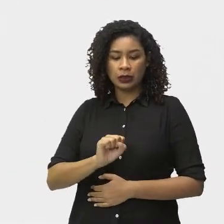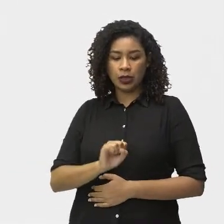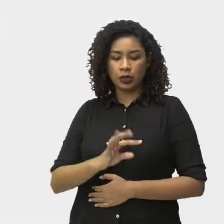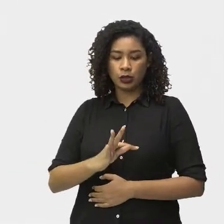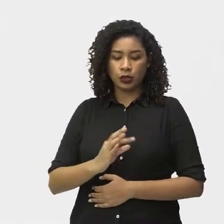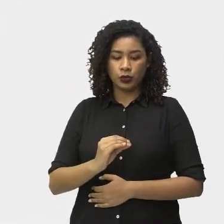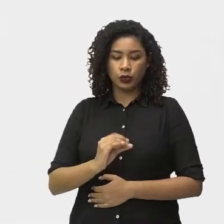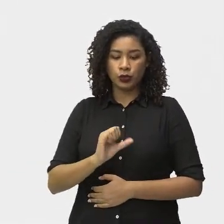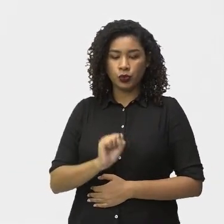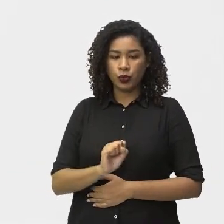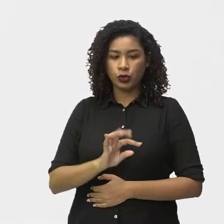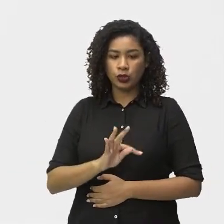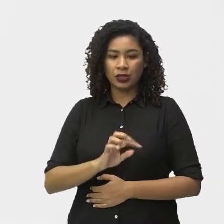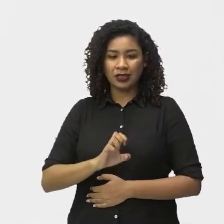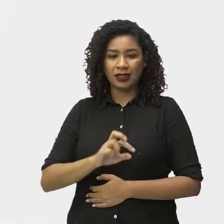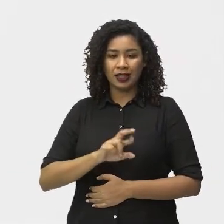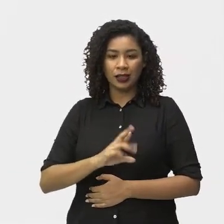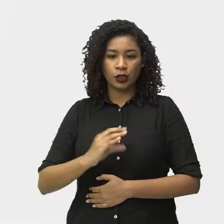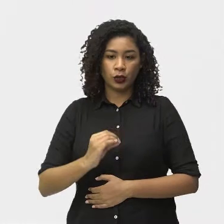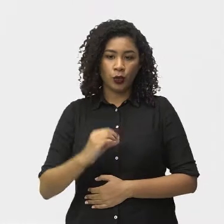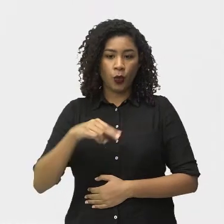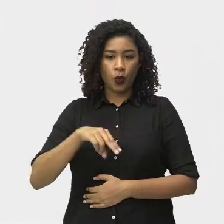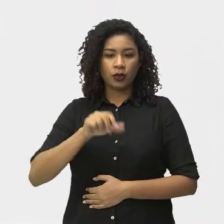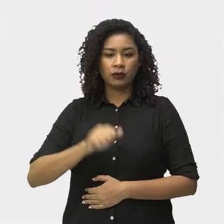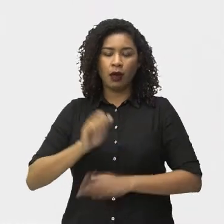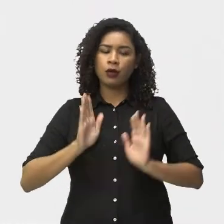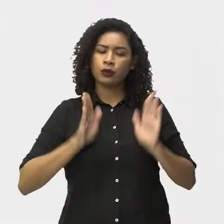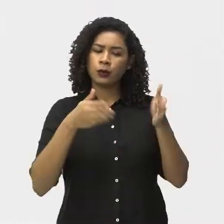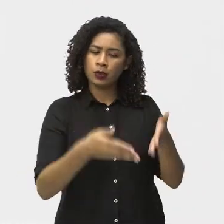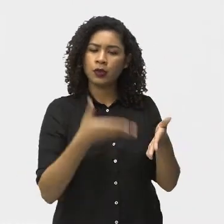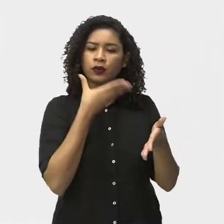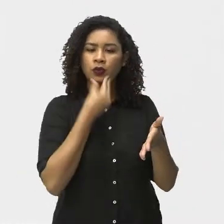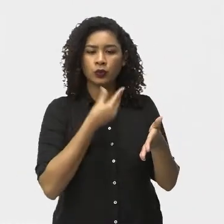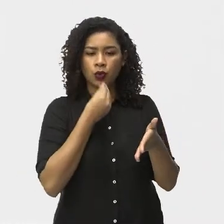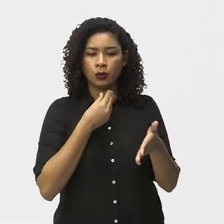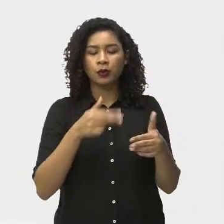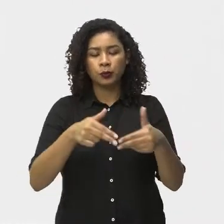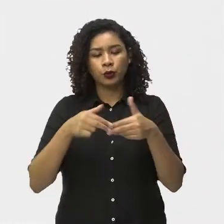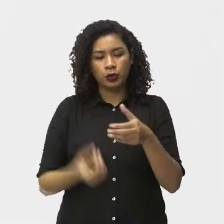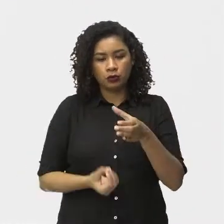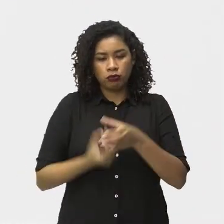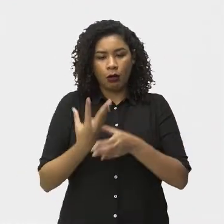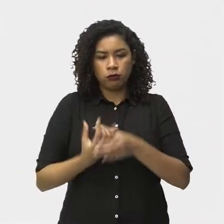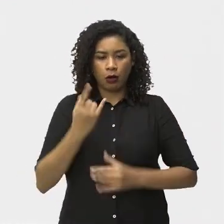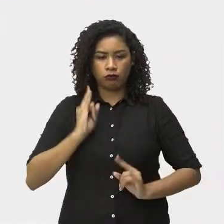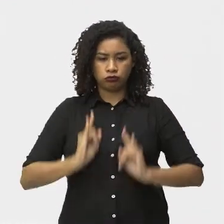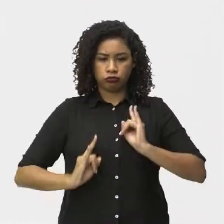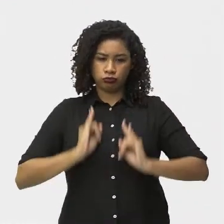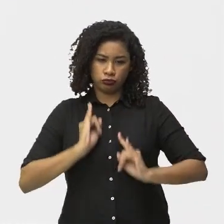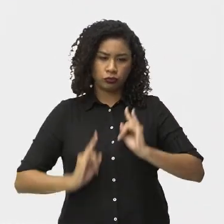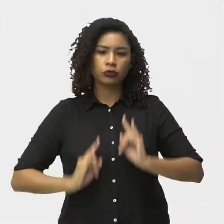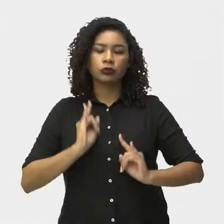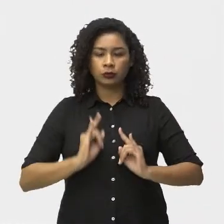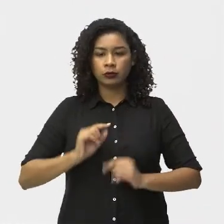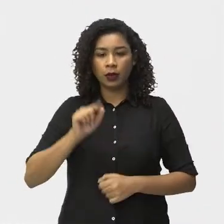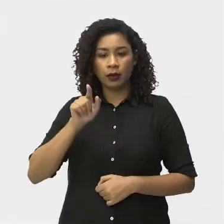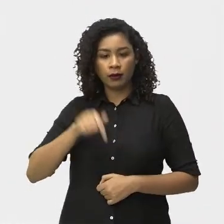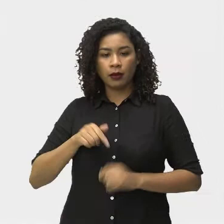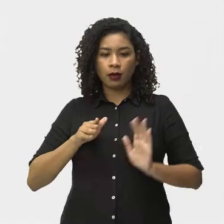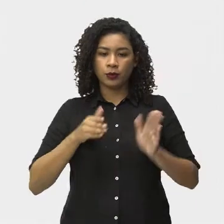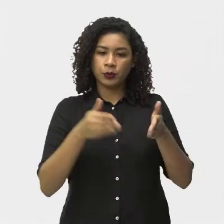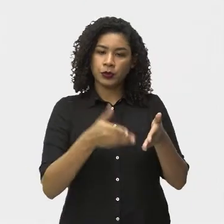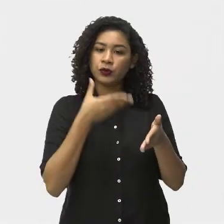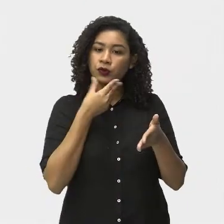hormônio masculino, vai ser produzido aí no testículo, como a gente está observando. E também do hormônio sexual, que é, no caso, a testosterona, que é o hormônio